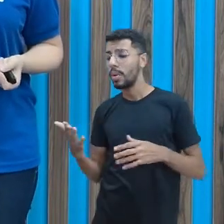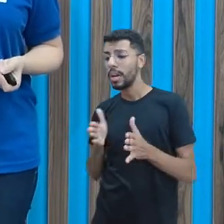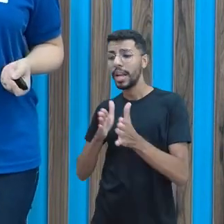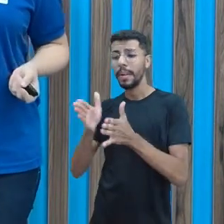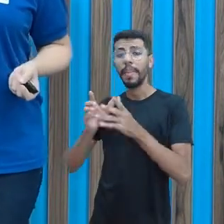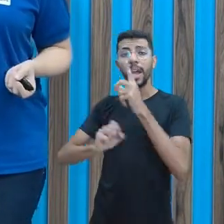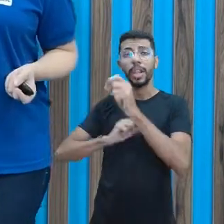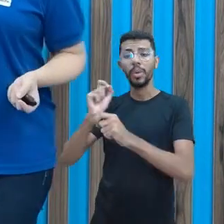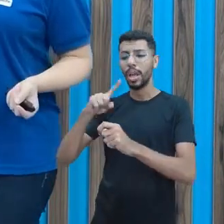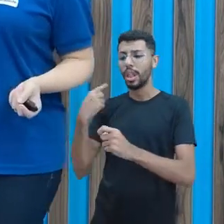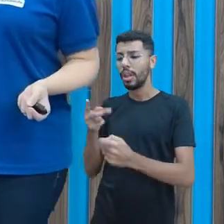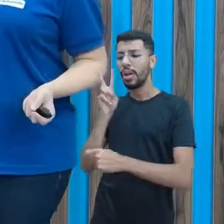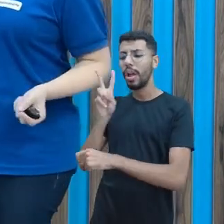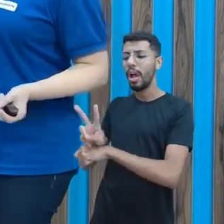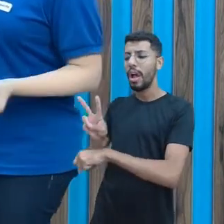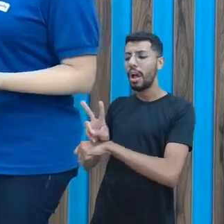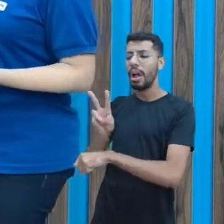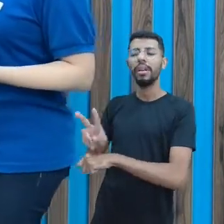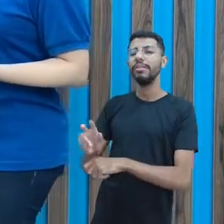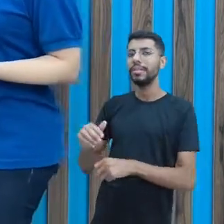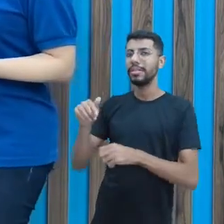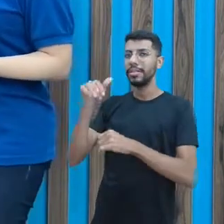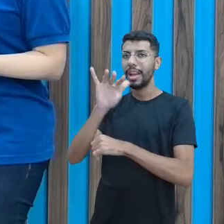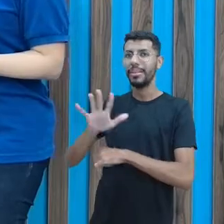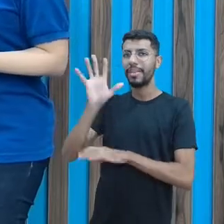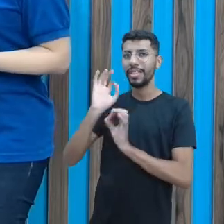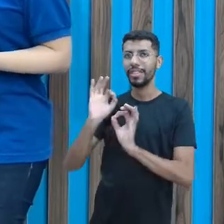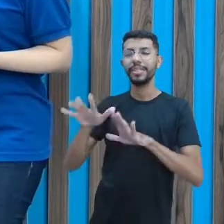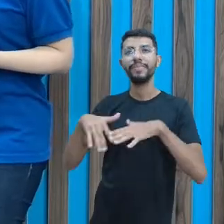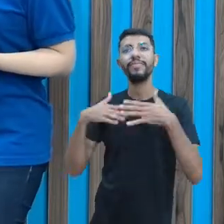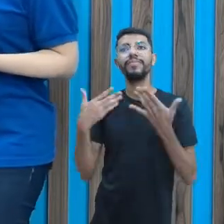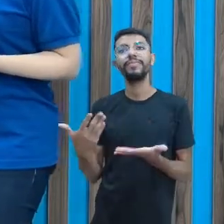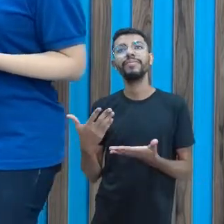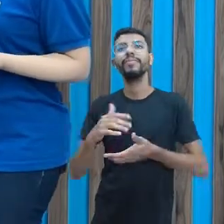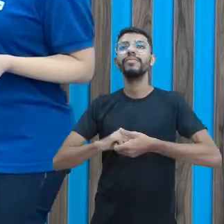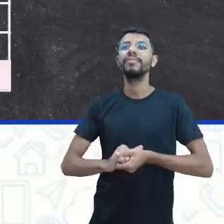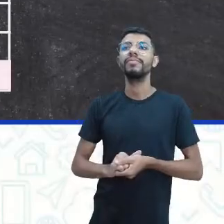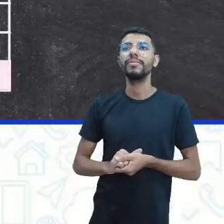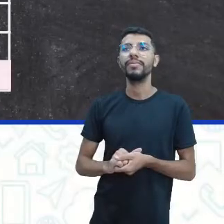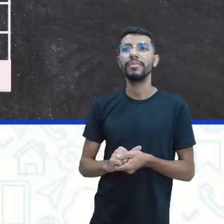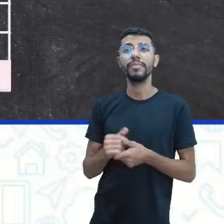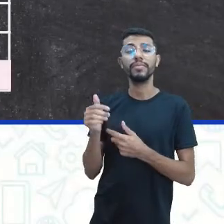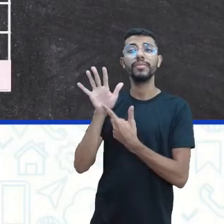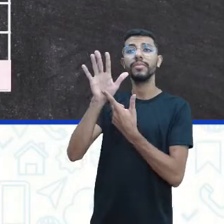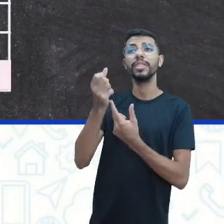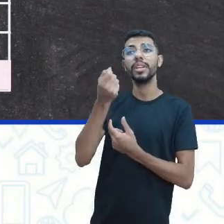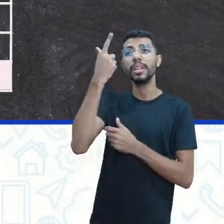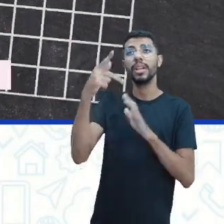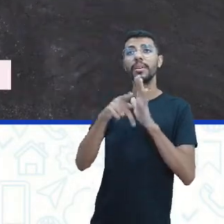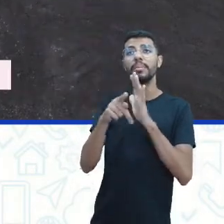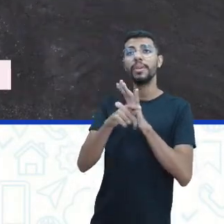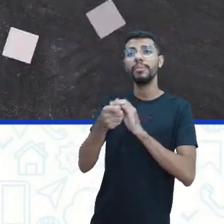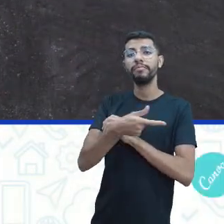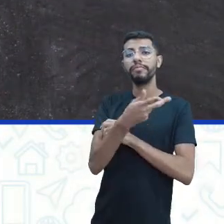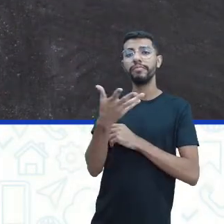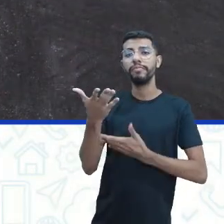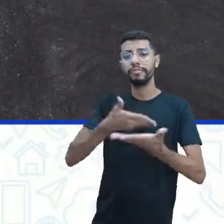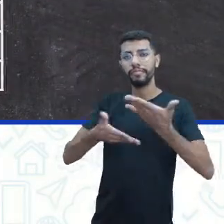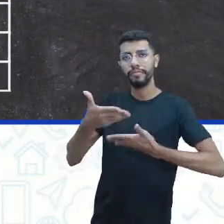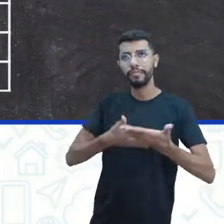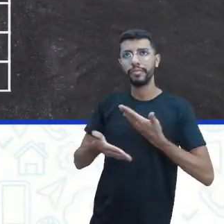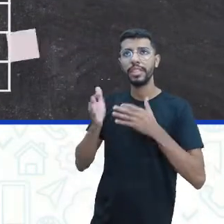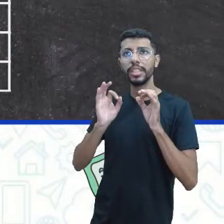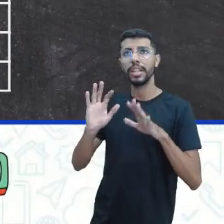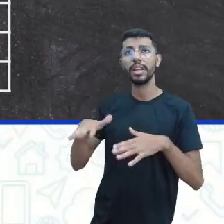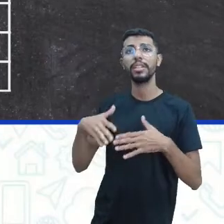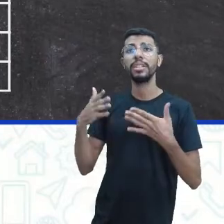está observando naquela figura, tá? Então, aqui a gente trouxe a ideia dessa relação da quantidade, né? E